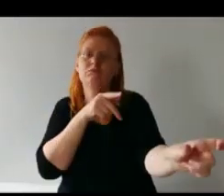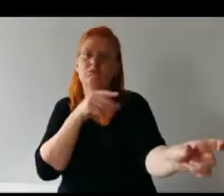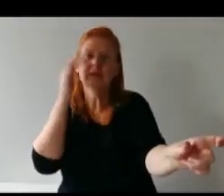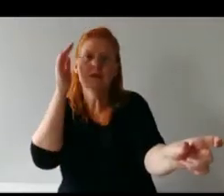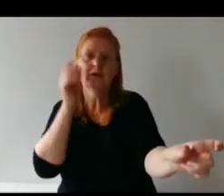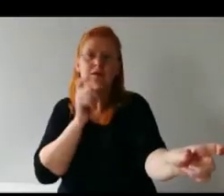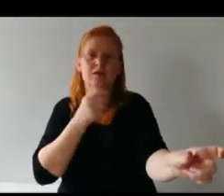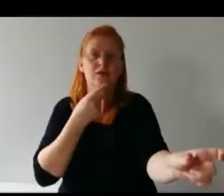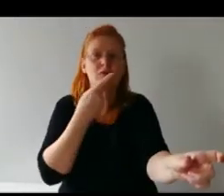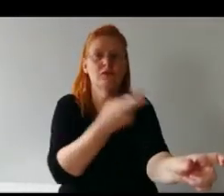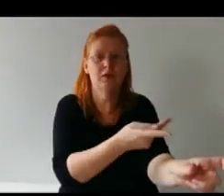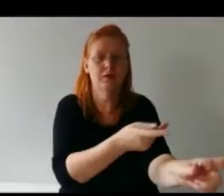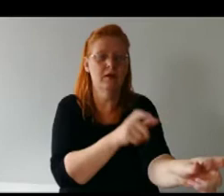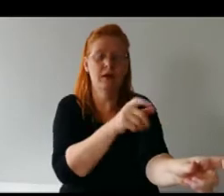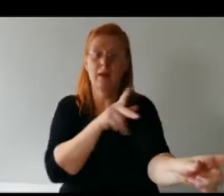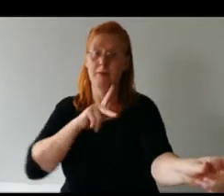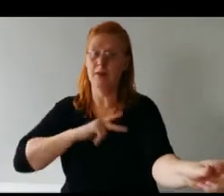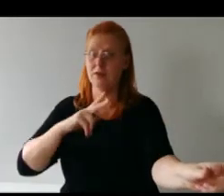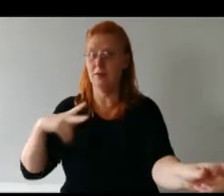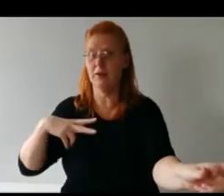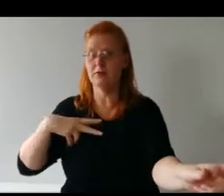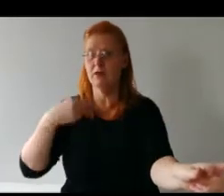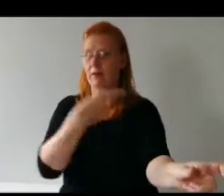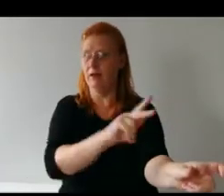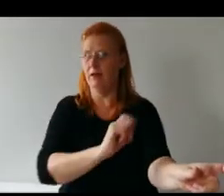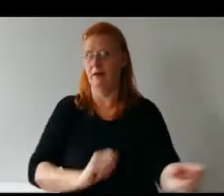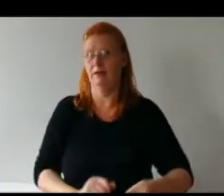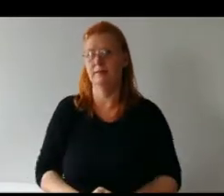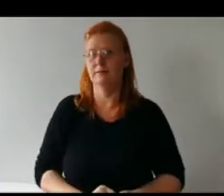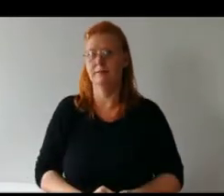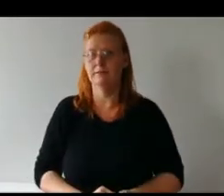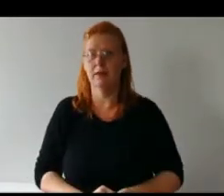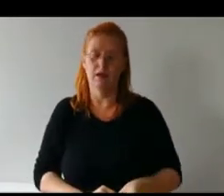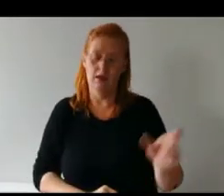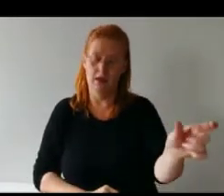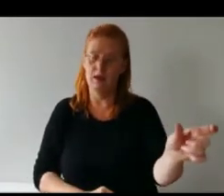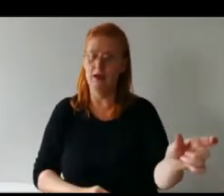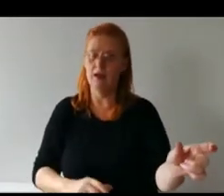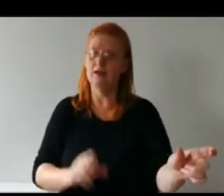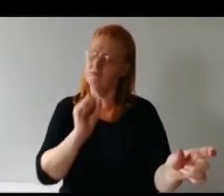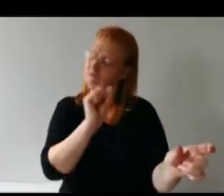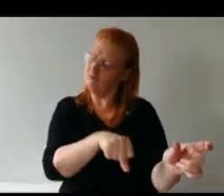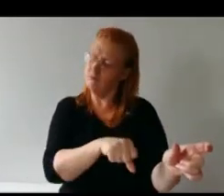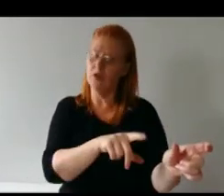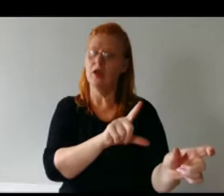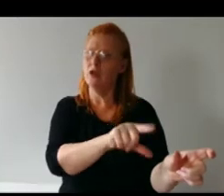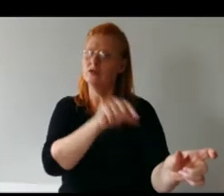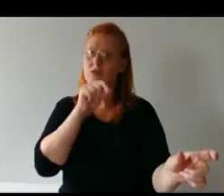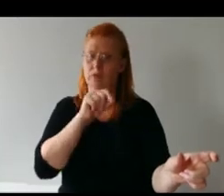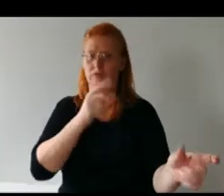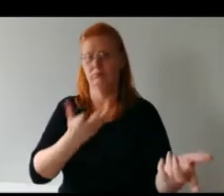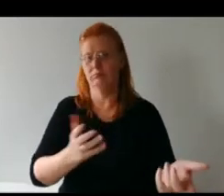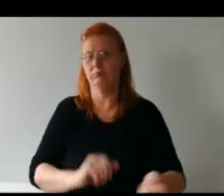ele pertence a um estilo pessoal, no qual é criado a partir da sua afirmação, da sua escolha ou do